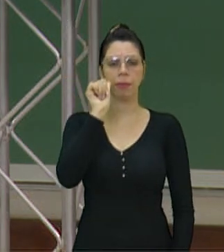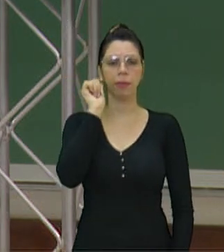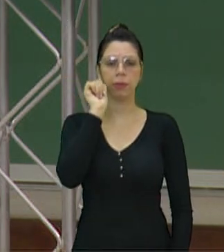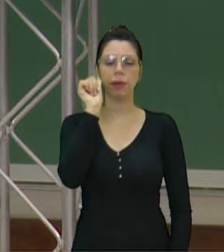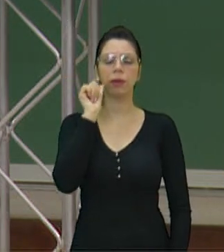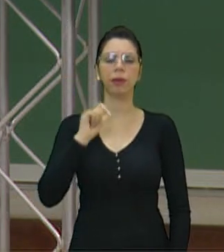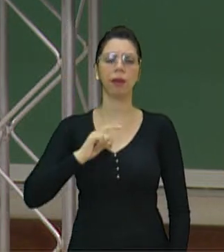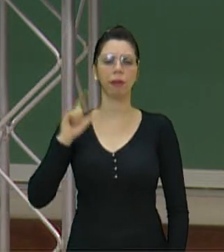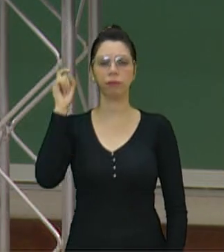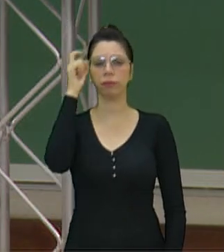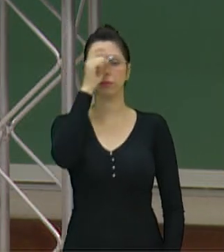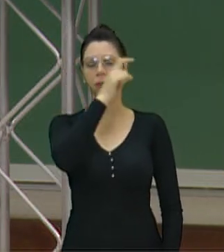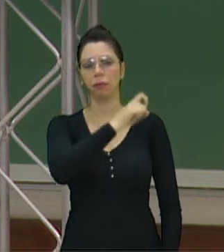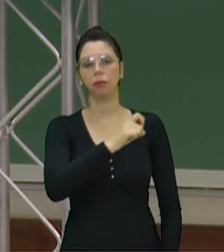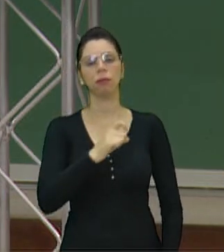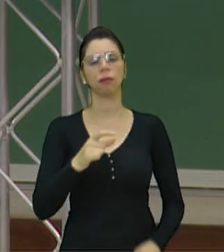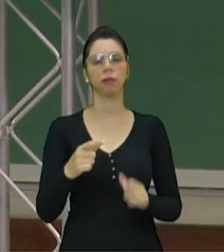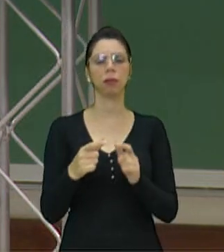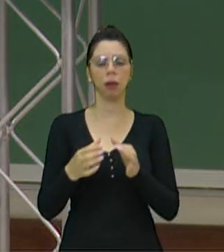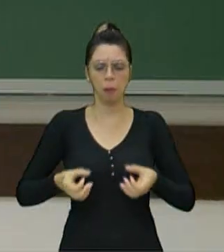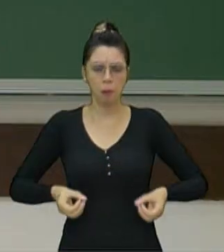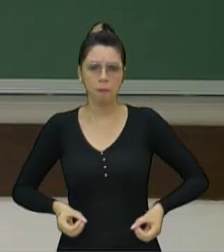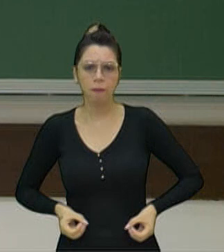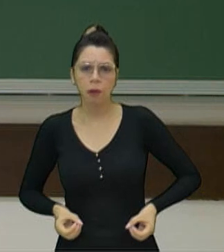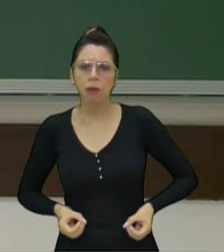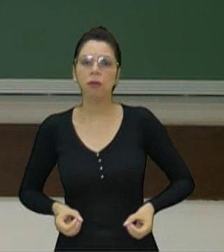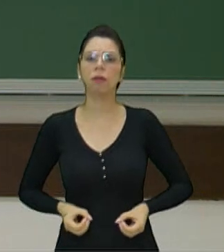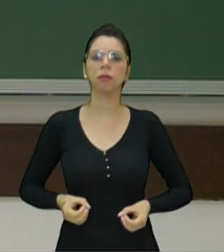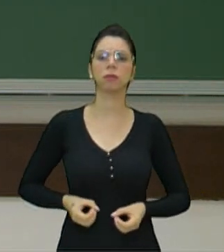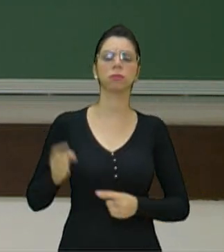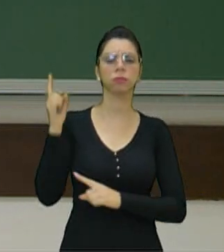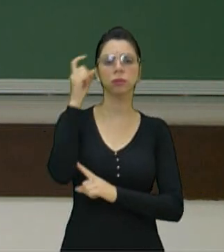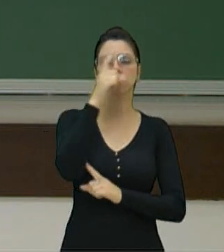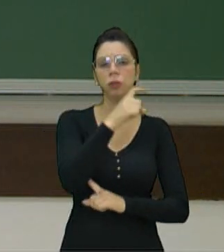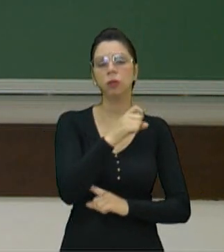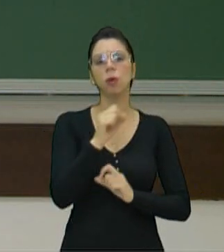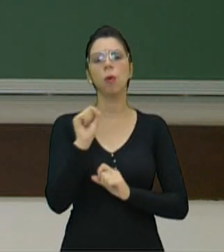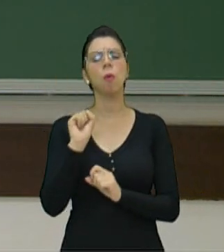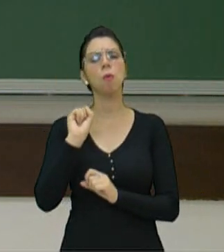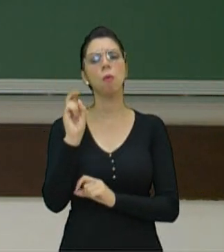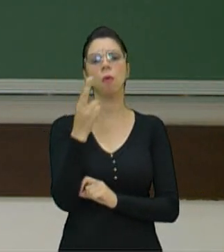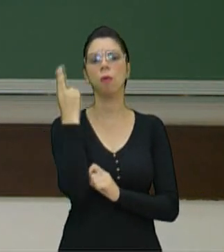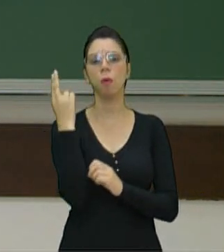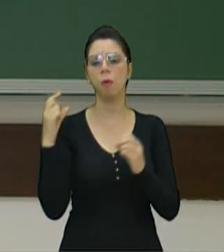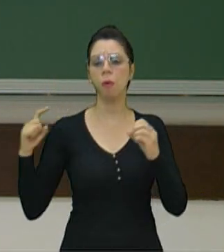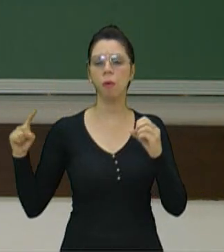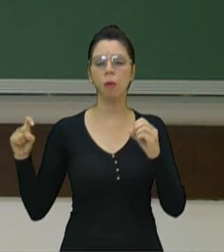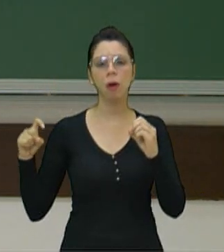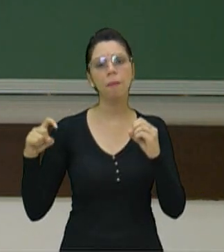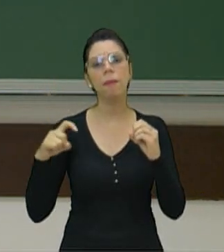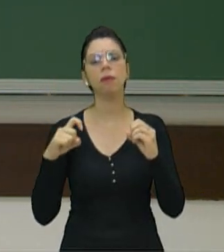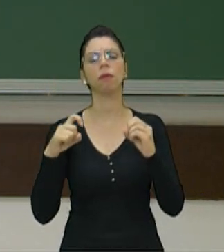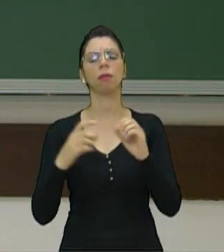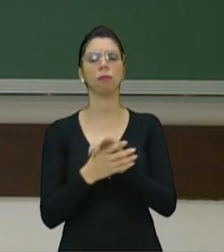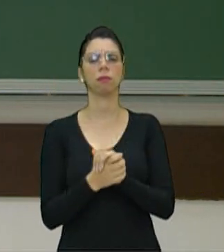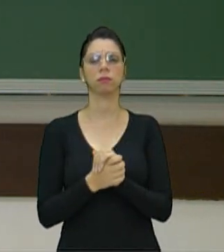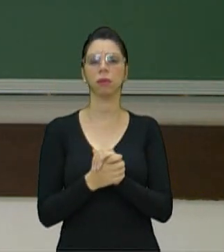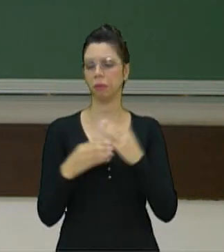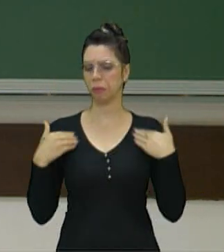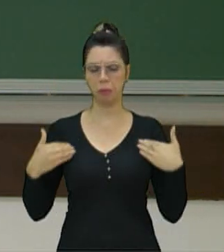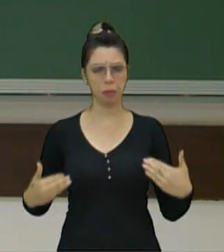vezes de estrutura de ovário ou produção de gametas ou questões